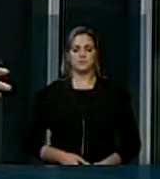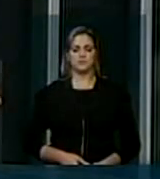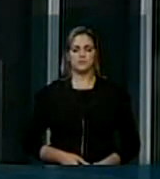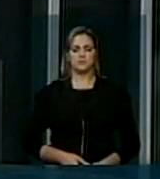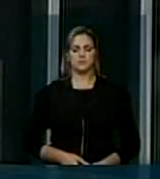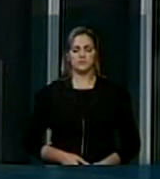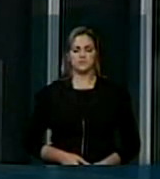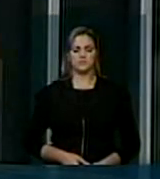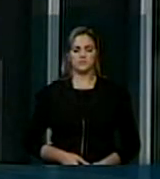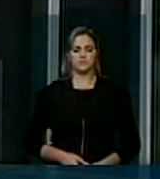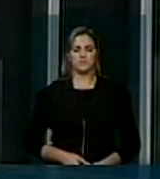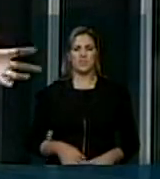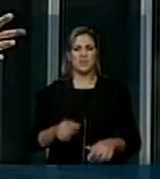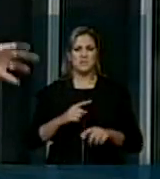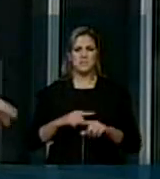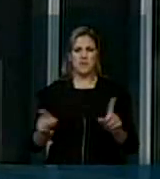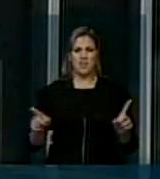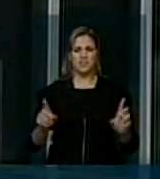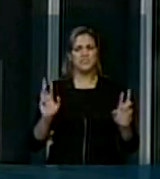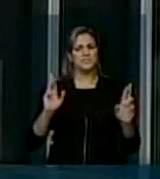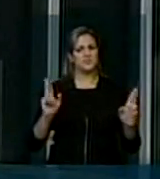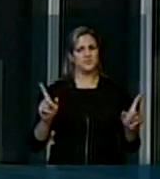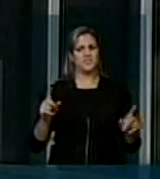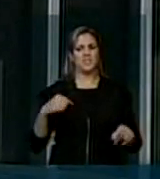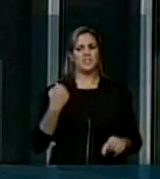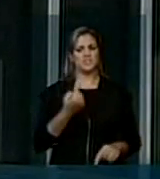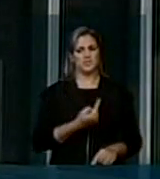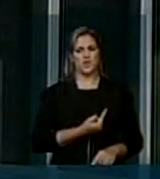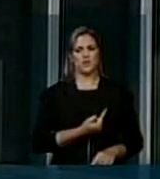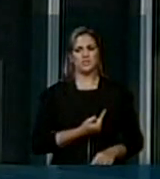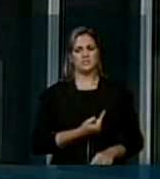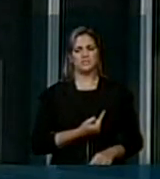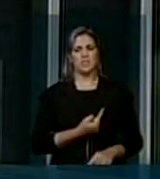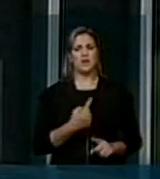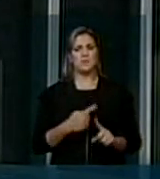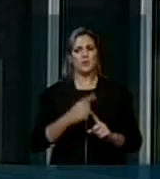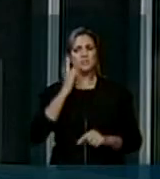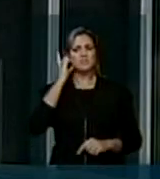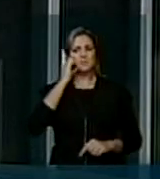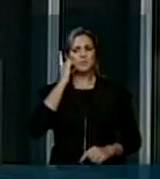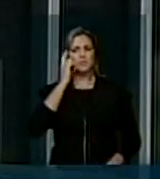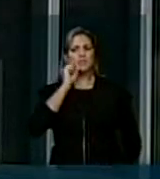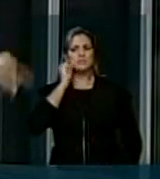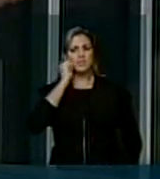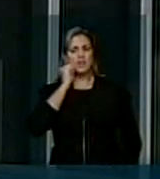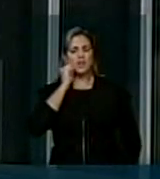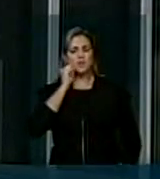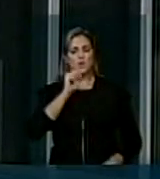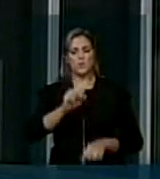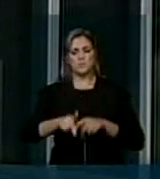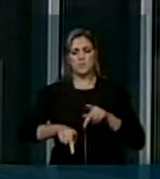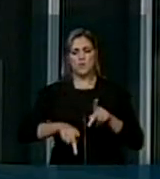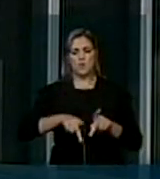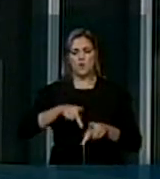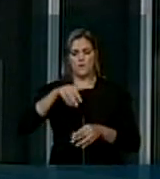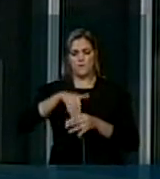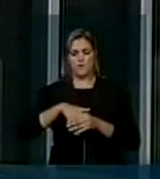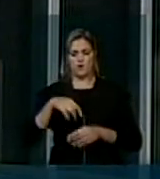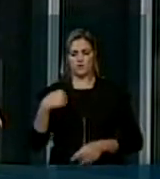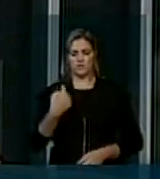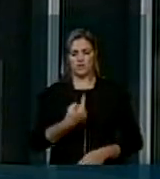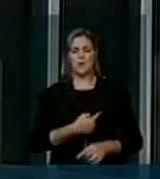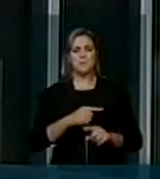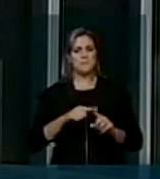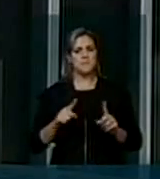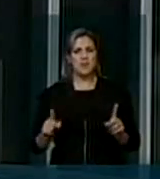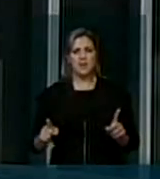os parlamentares, como aqueles que integram o poder legislativo. A sociedade brasileira agora decide eliminar